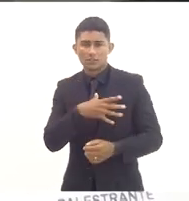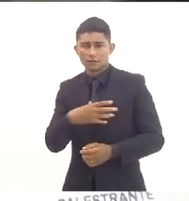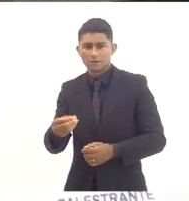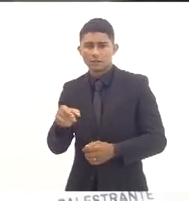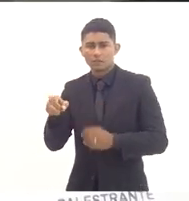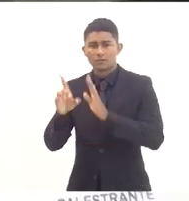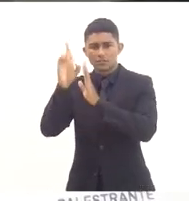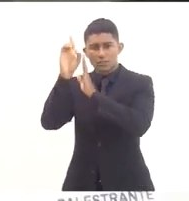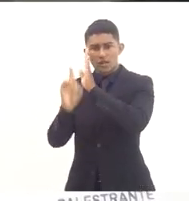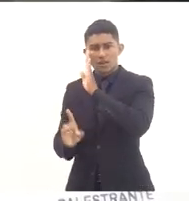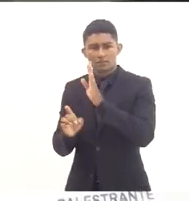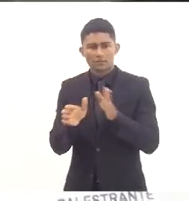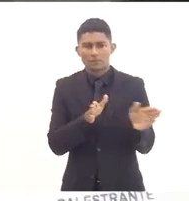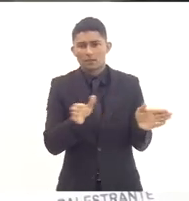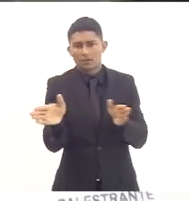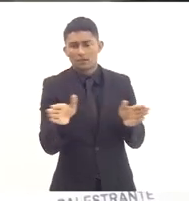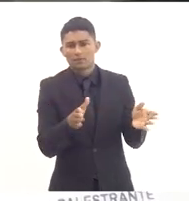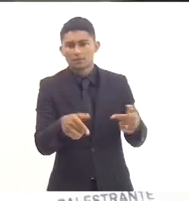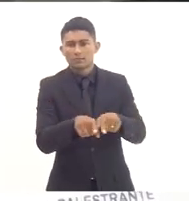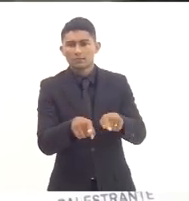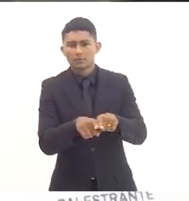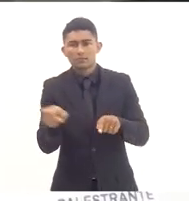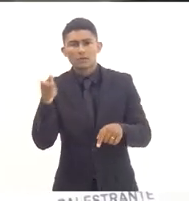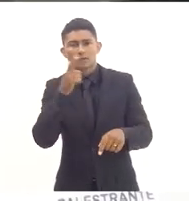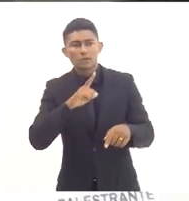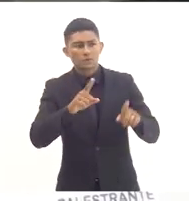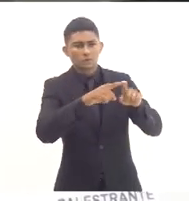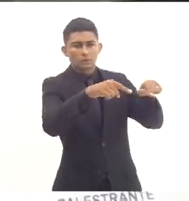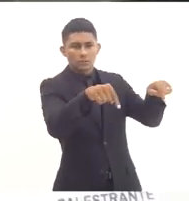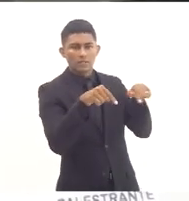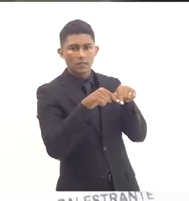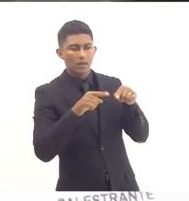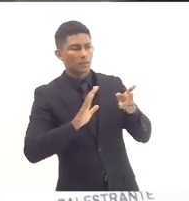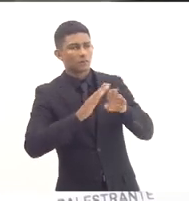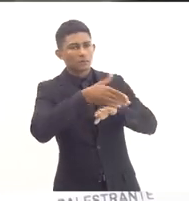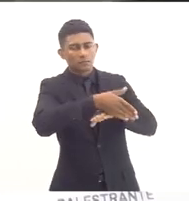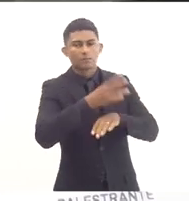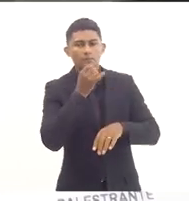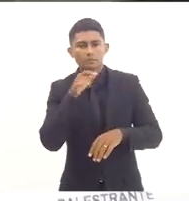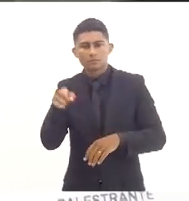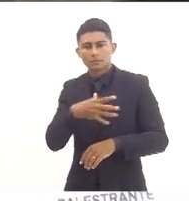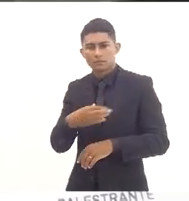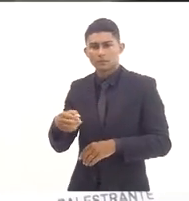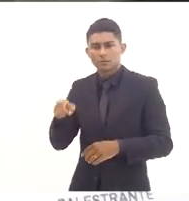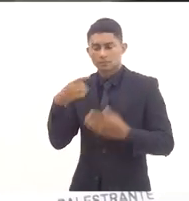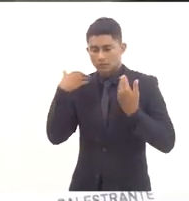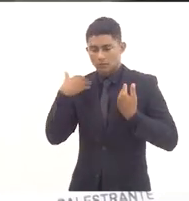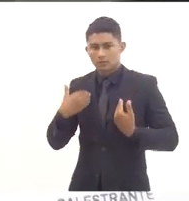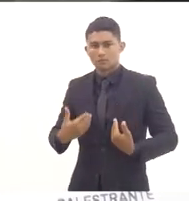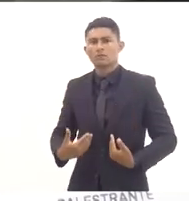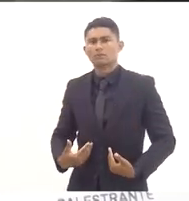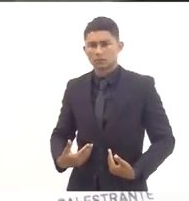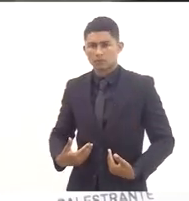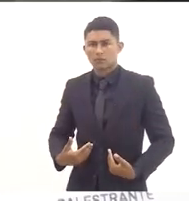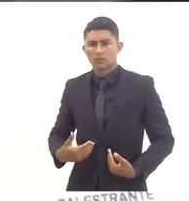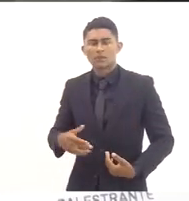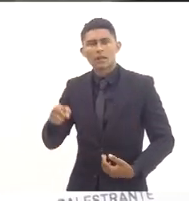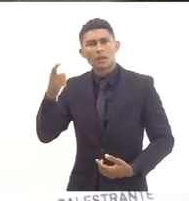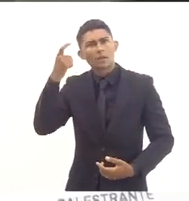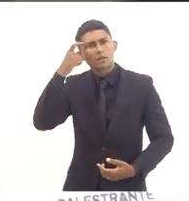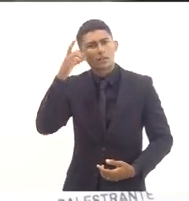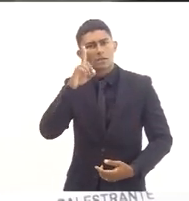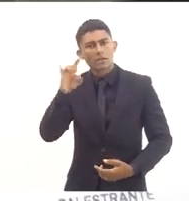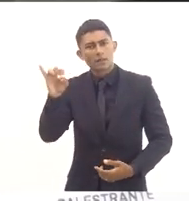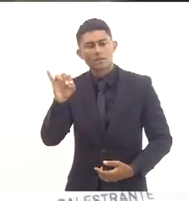que seu filho tenha direito à acessibilidade para que ele tem acesso a uma sala de aula regular no caso do meu filho tem deficiência física mas ele não tem deficiência intelectual